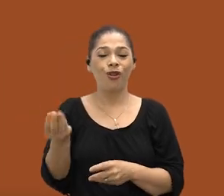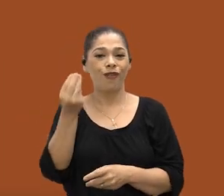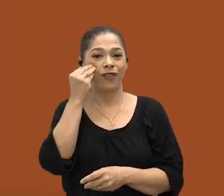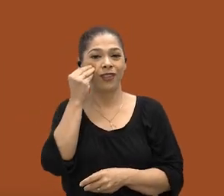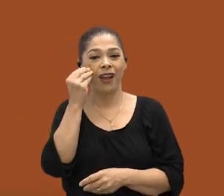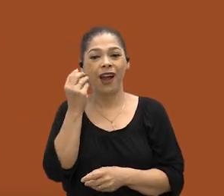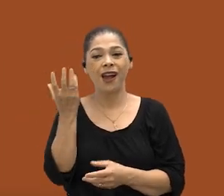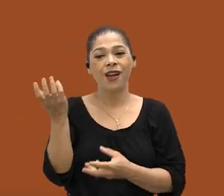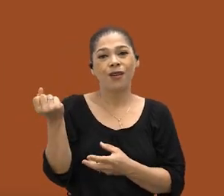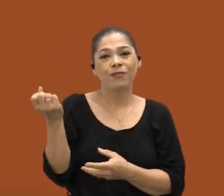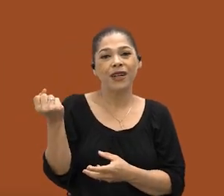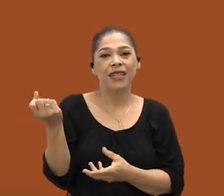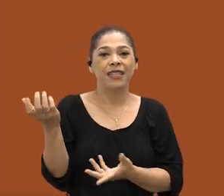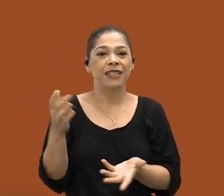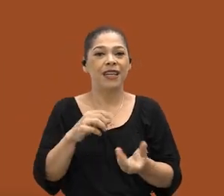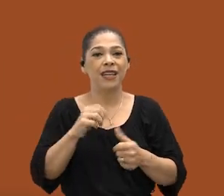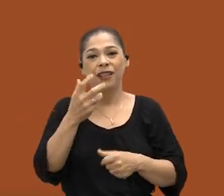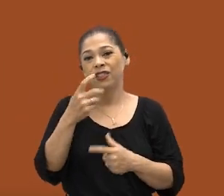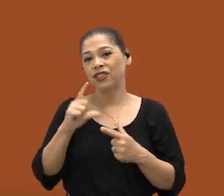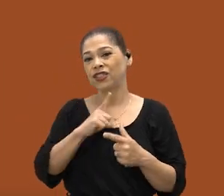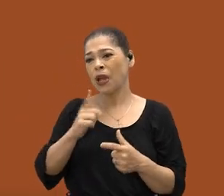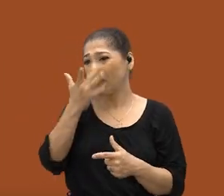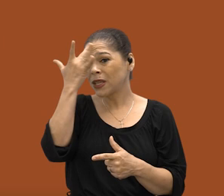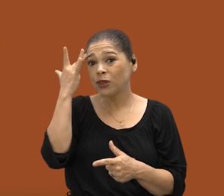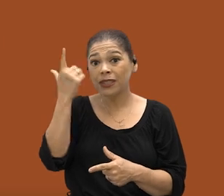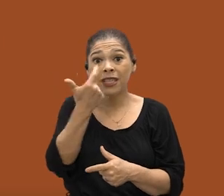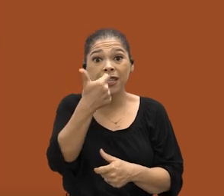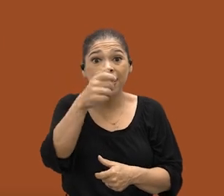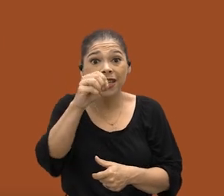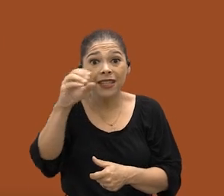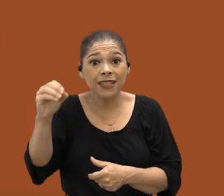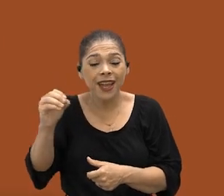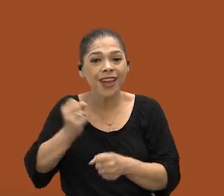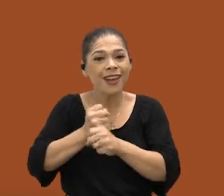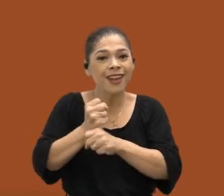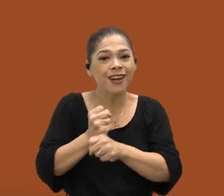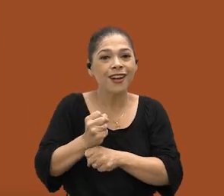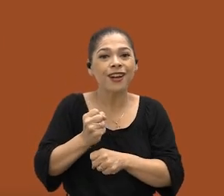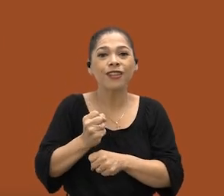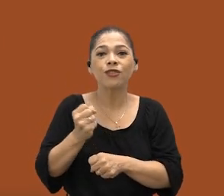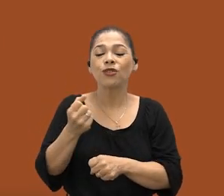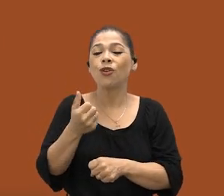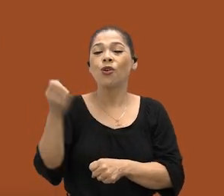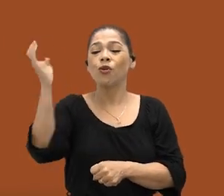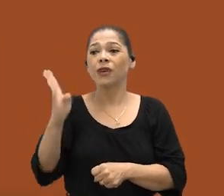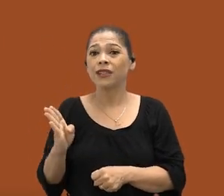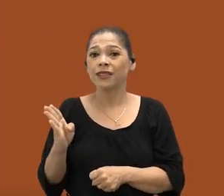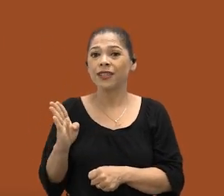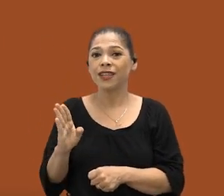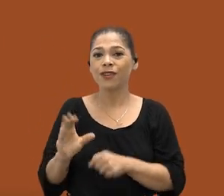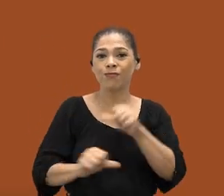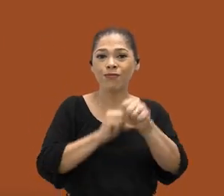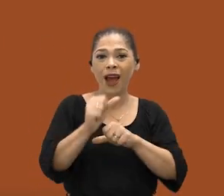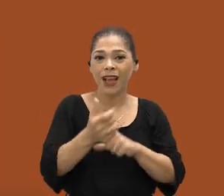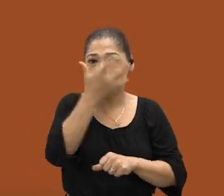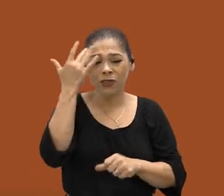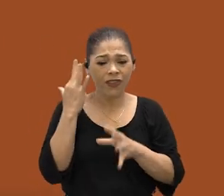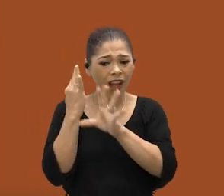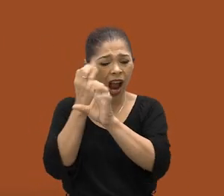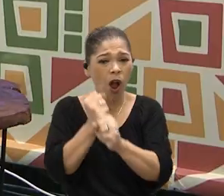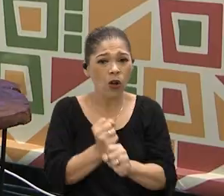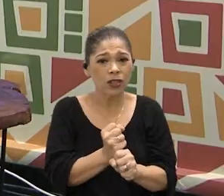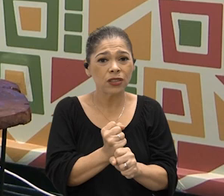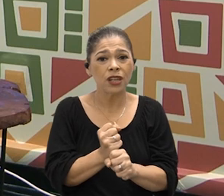bem esse negócio de branquecer o país não deu certo porque tinha gente que acreditava que em 100 anos o Brasil seria mestiço seria branco e fazer